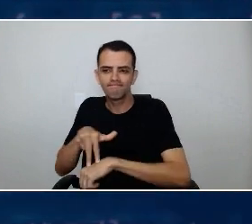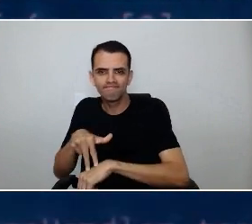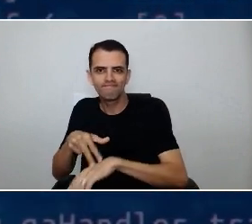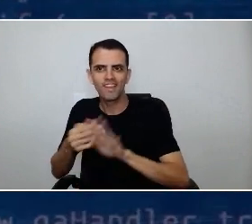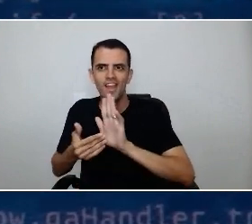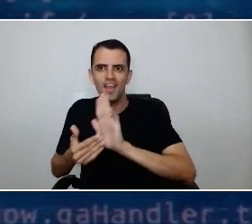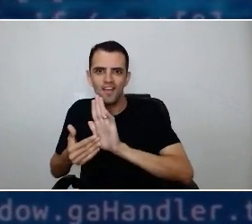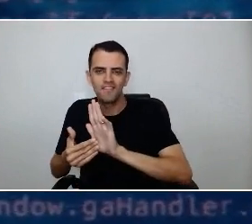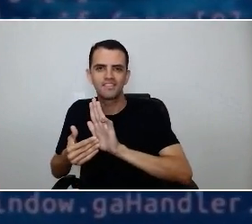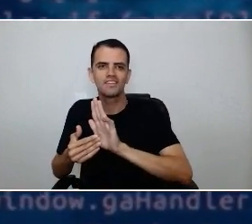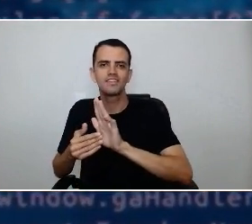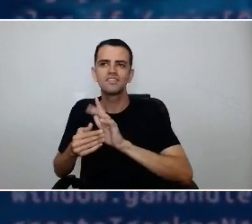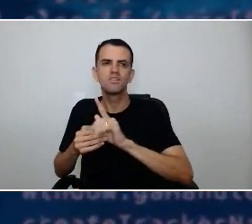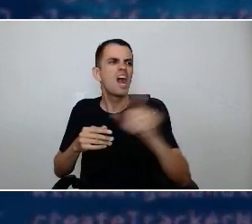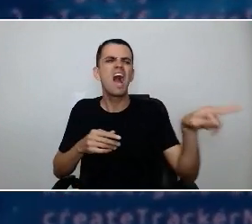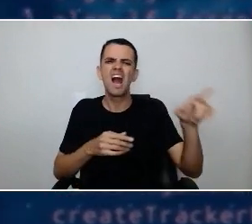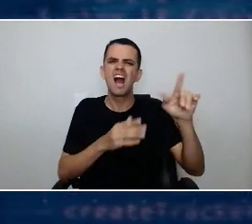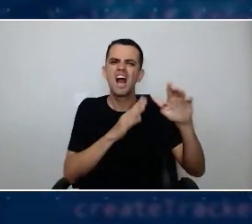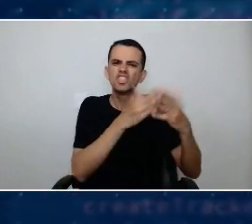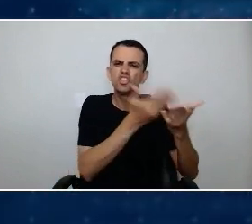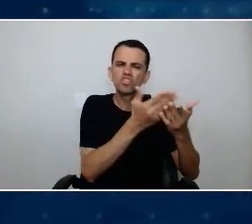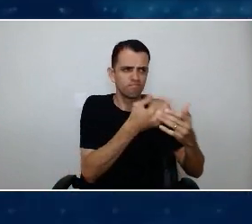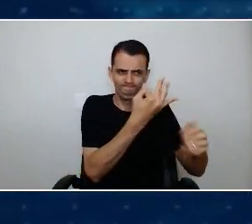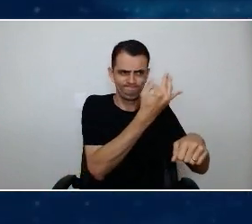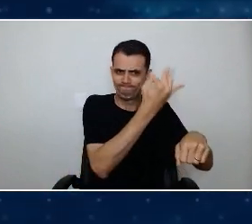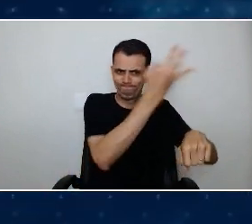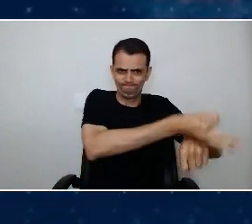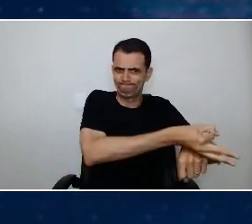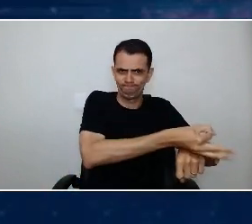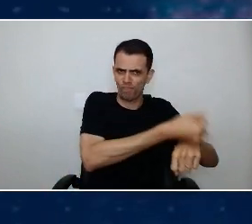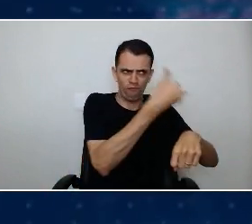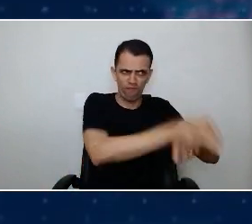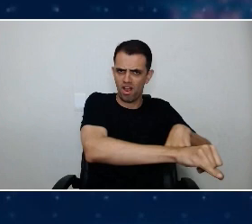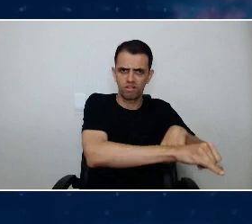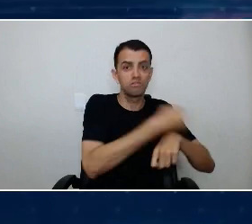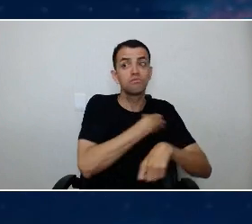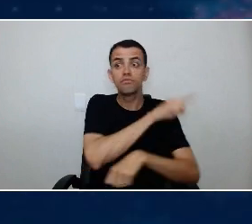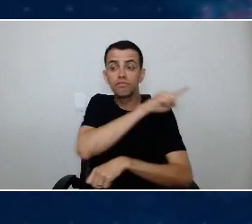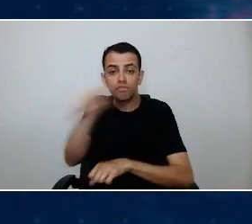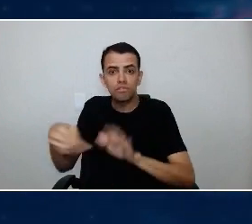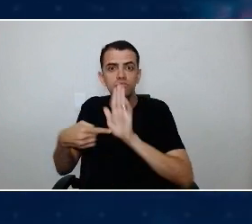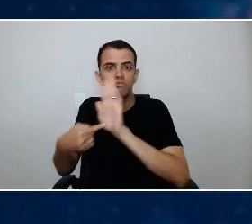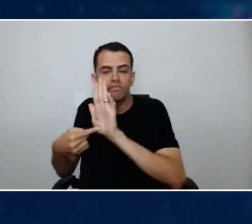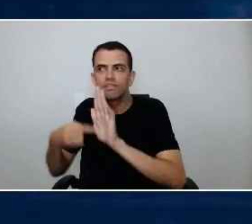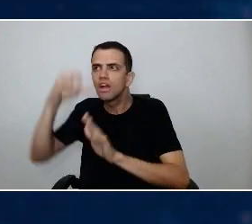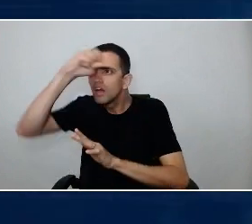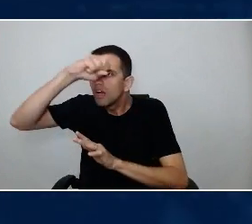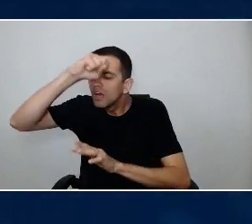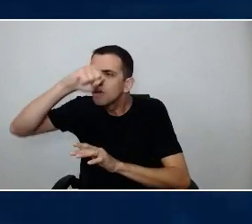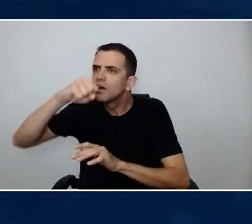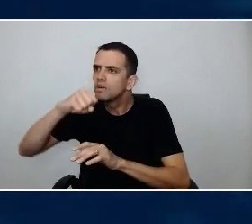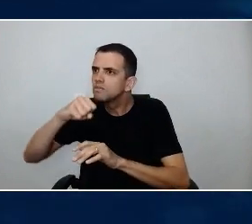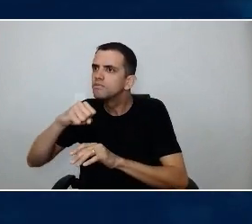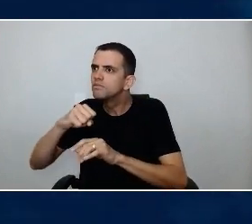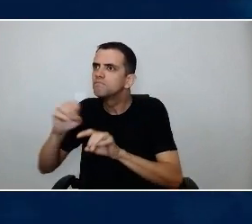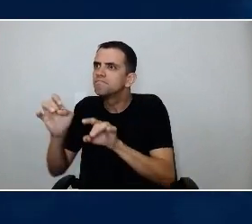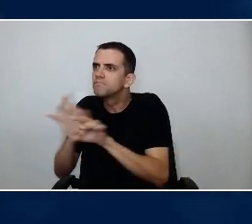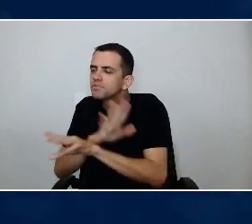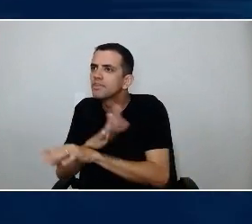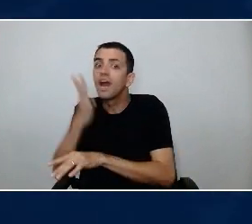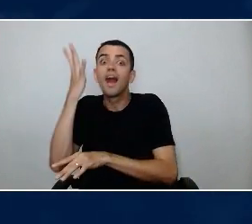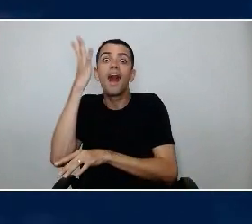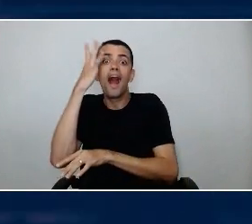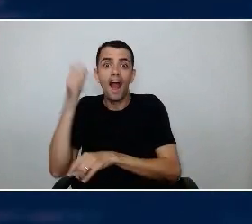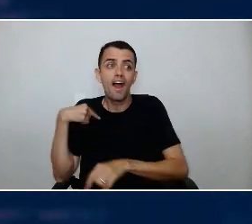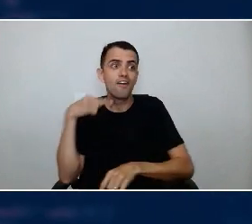até faltava mesmo aula para eh ir nesses eventos e aprender então quando eu ia chegava no dia seguinte para falar com meus